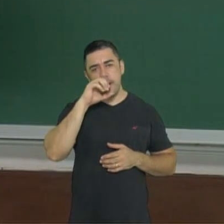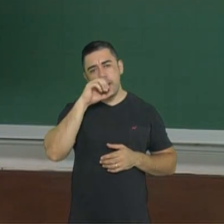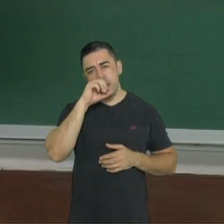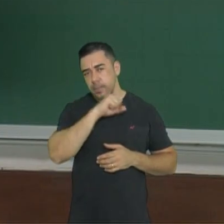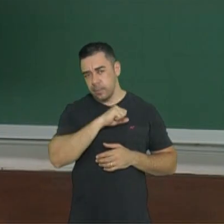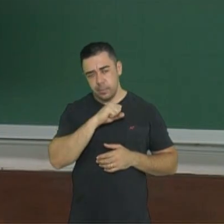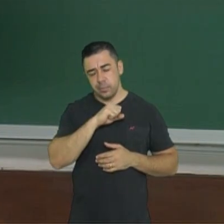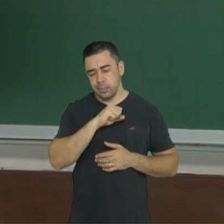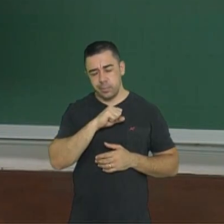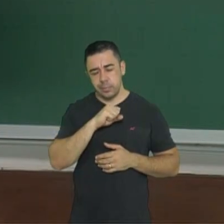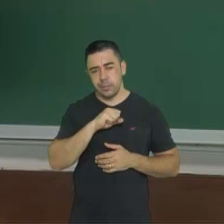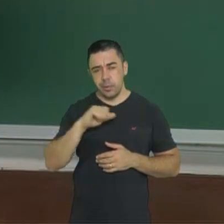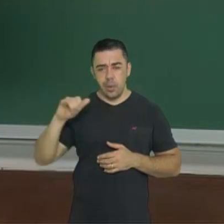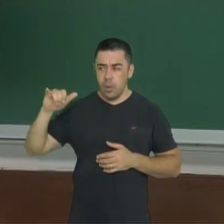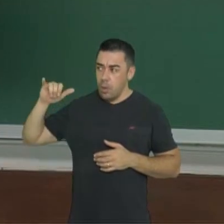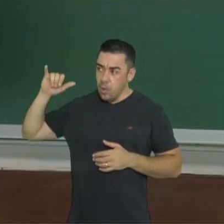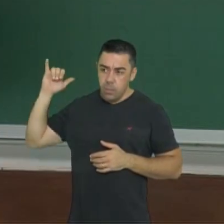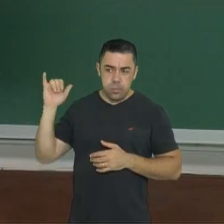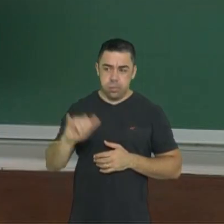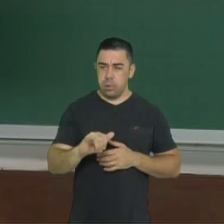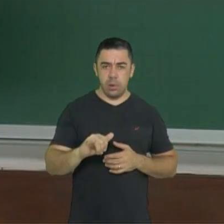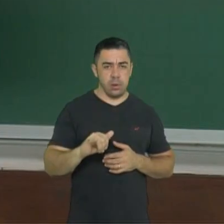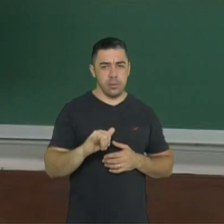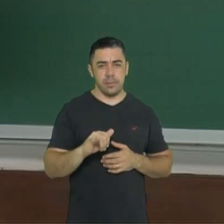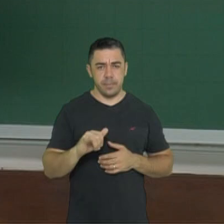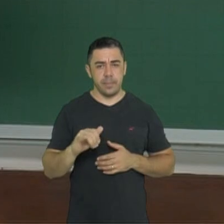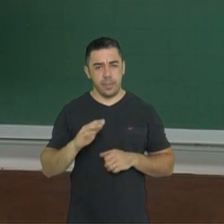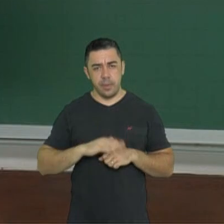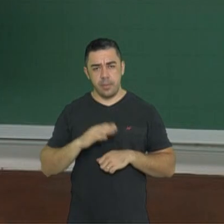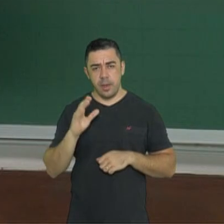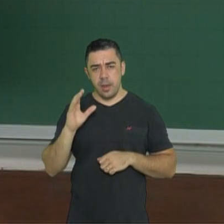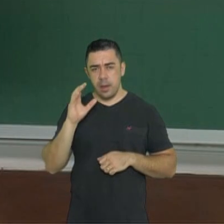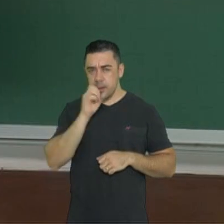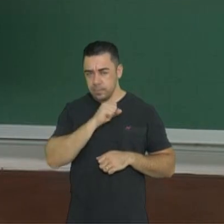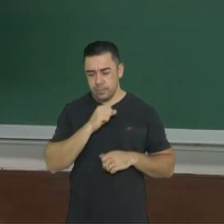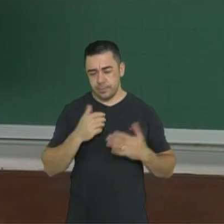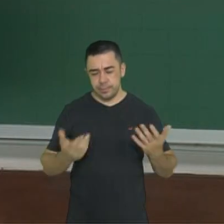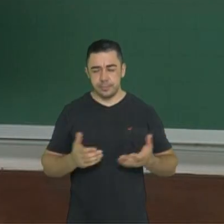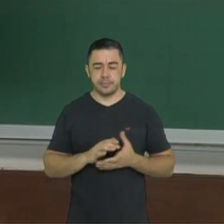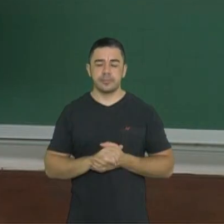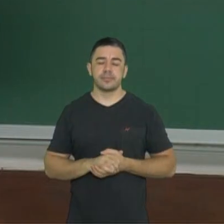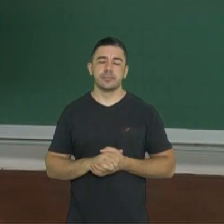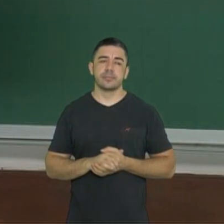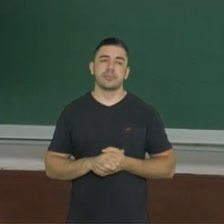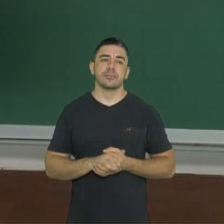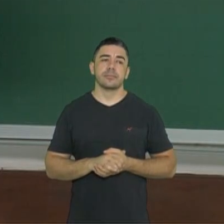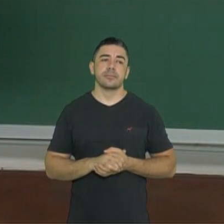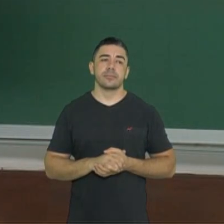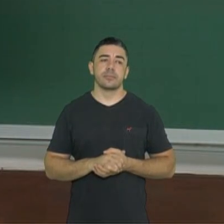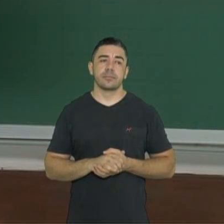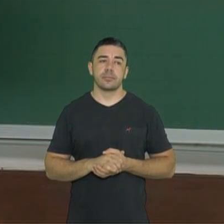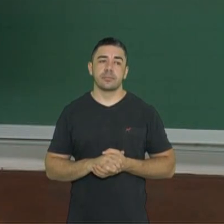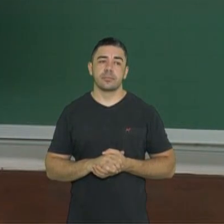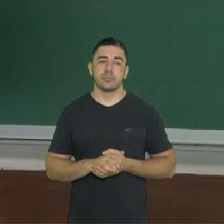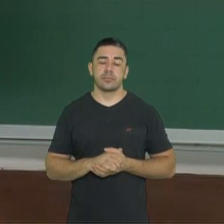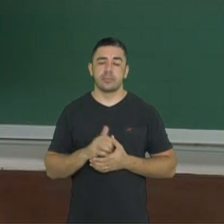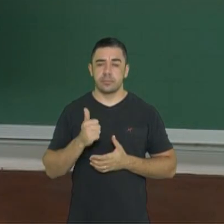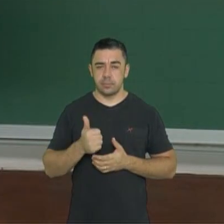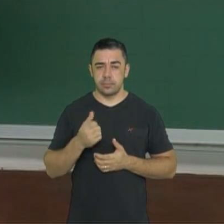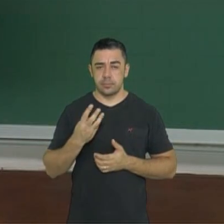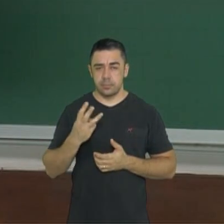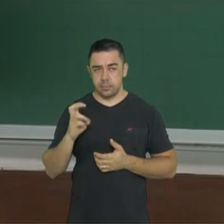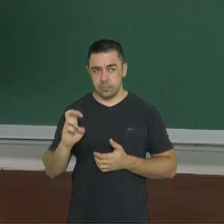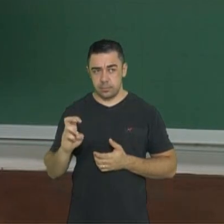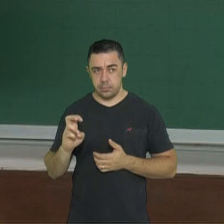muito rapidamente essa distância né Ele é dos nossos medos transportam dos mais rápidos né então ele está